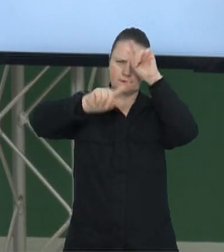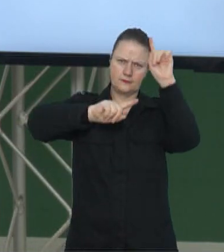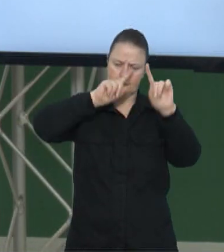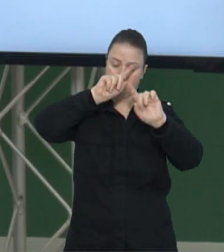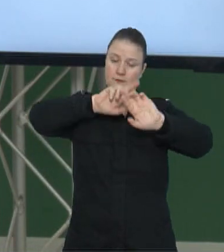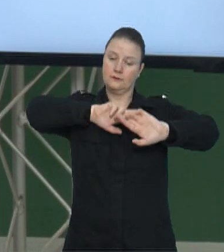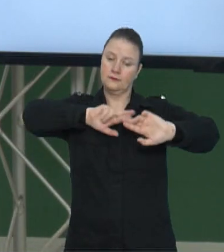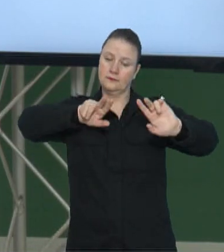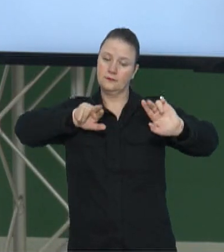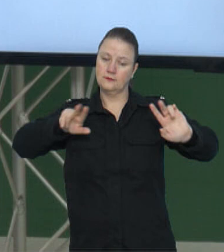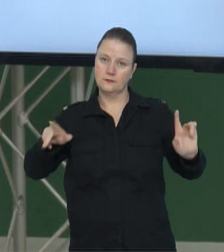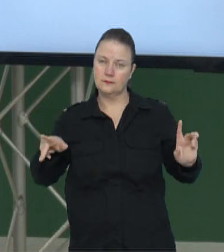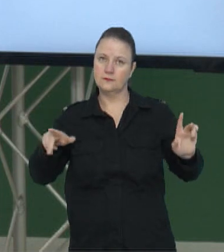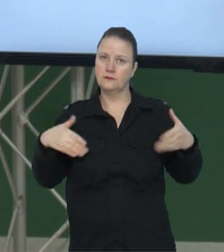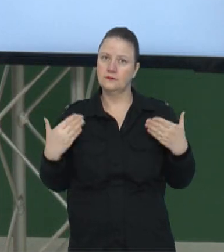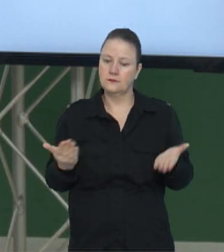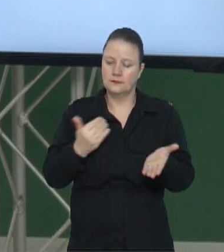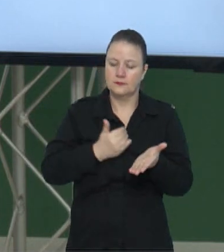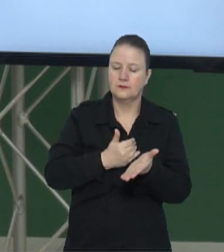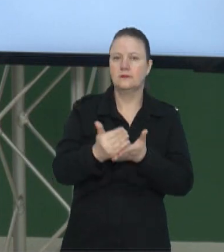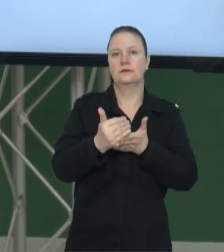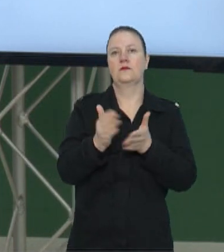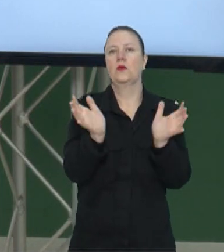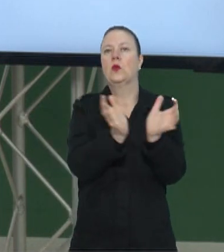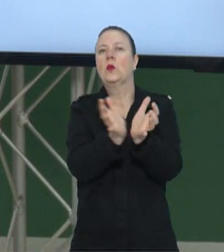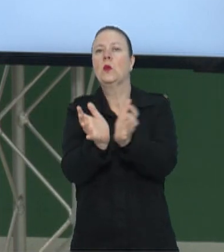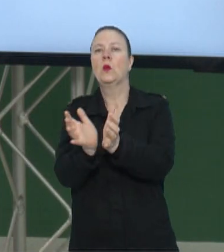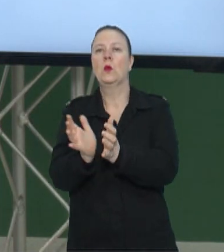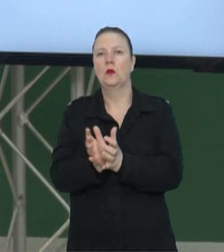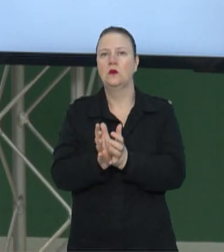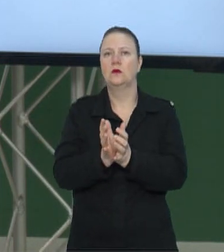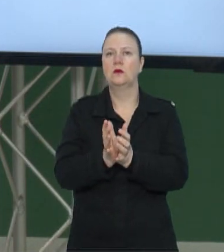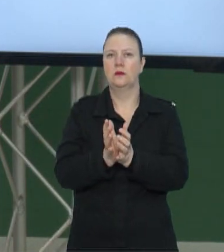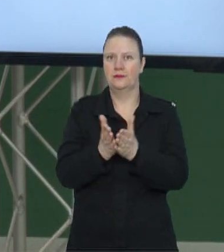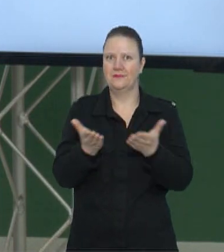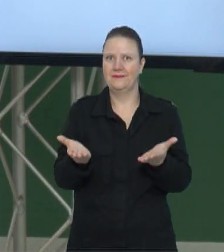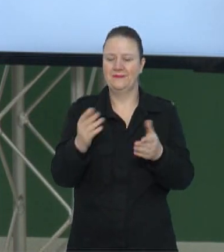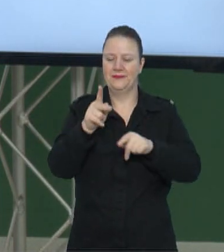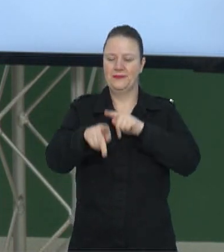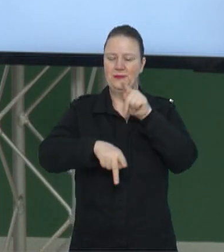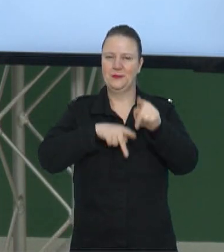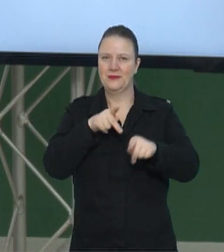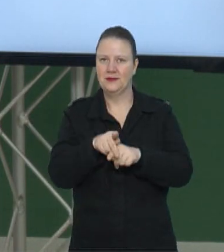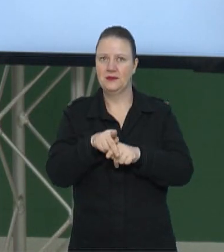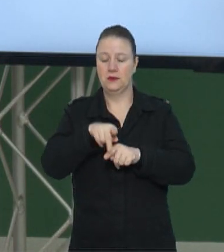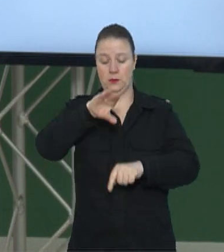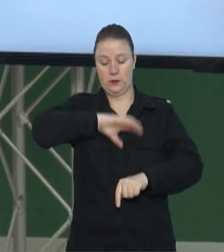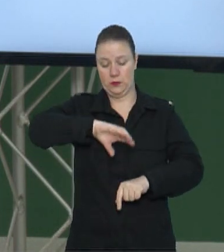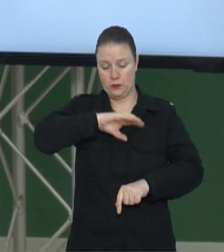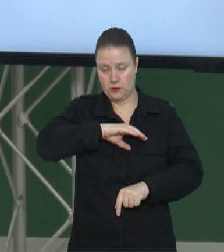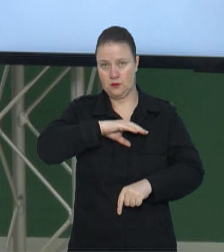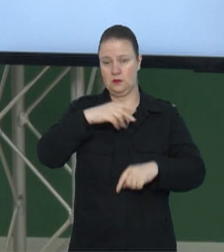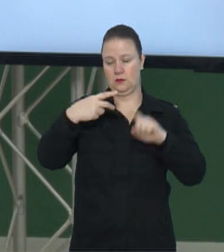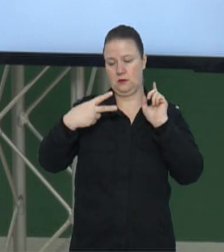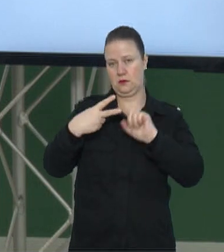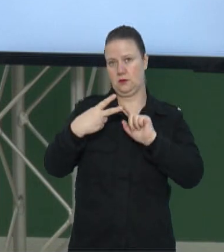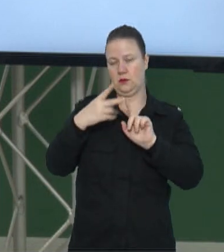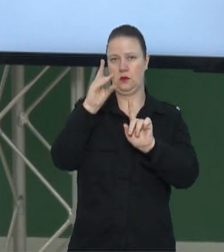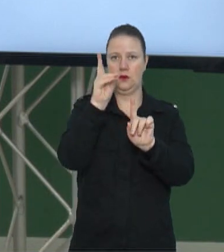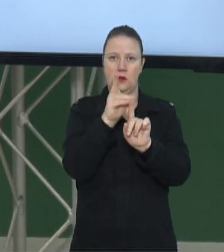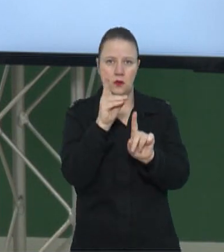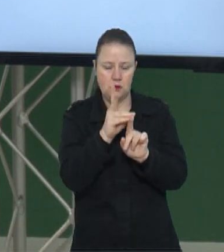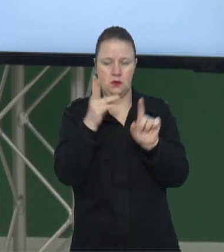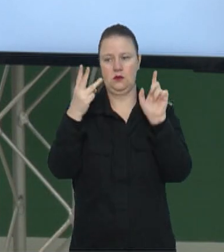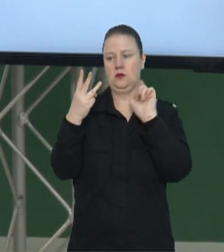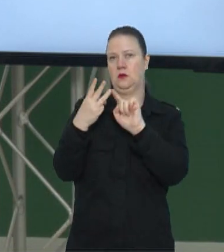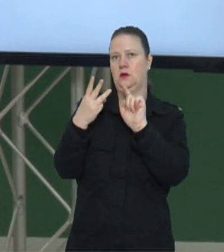diversidade étnica, a partir dos grupos que compõem a população, portugueses, indígenas e os negros que